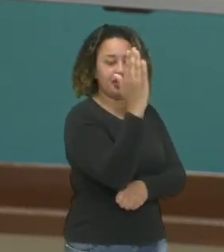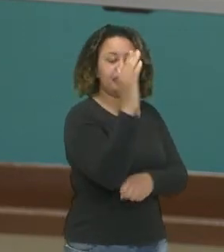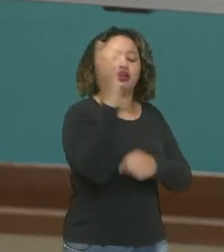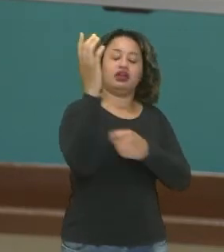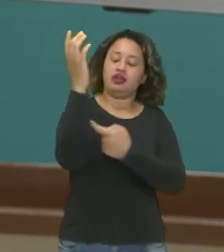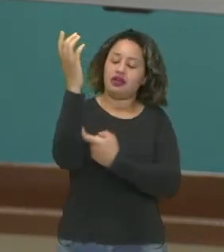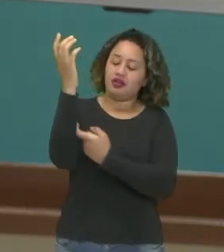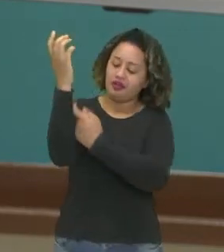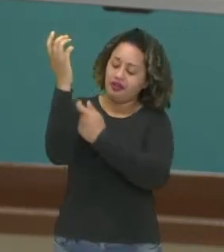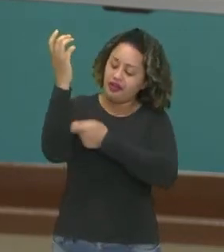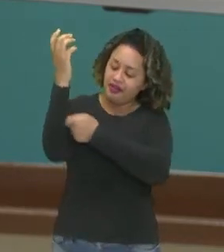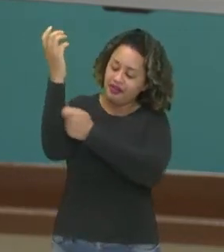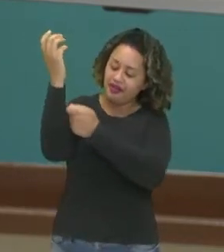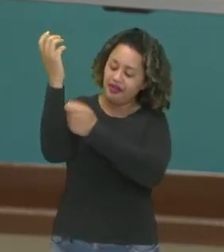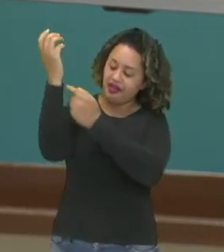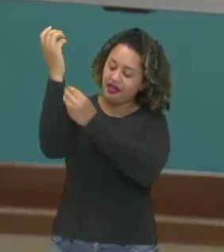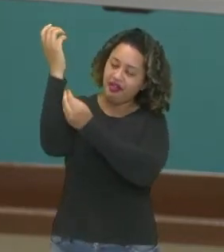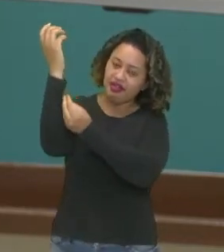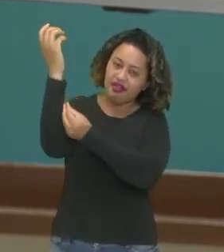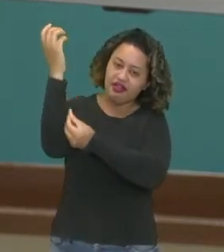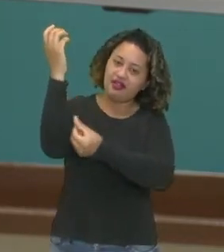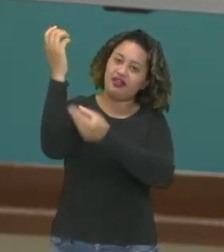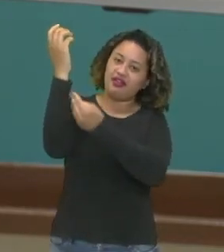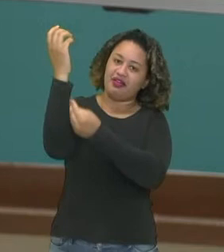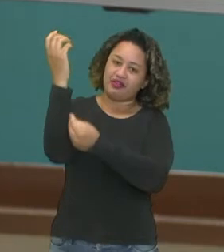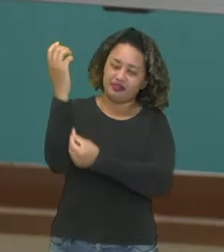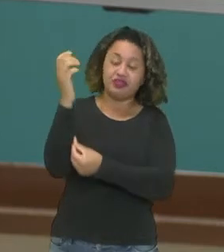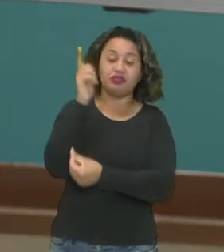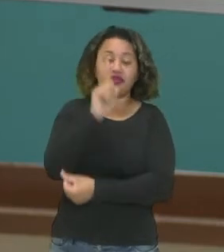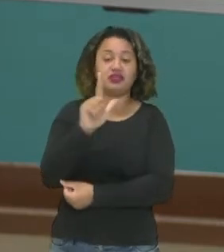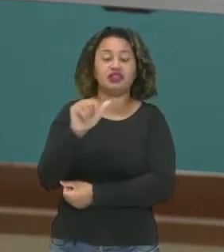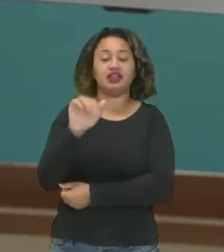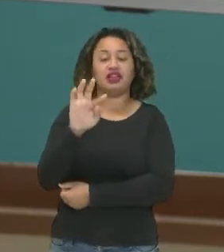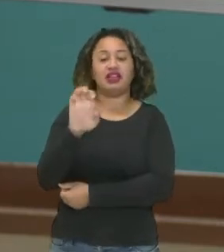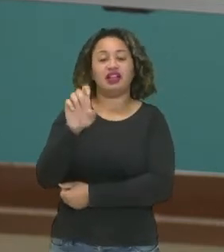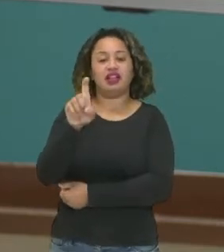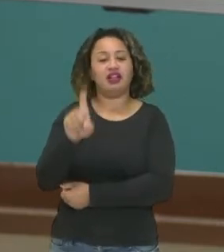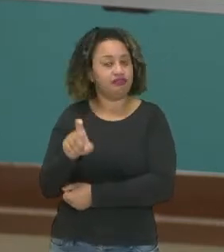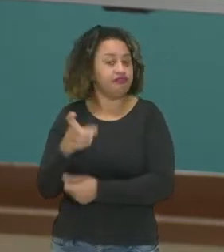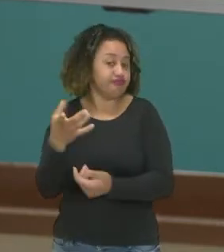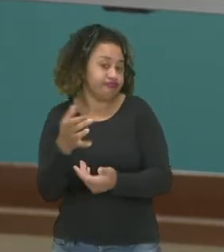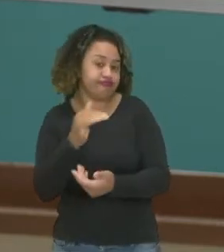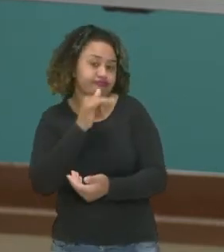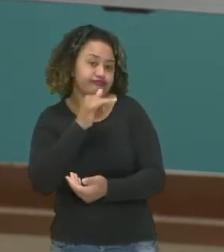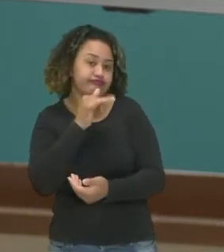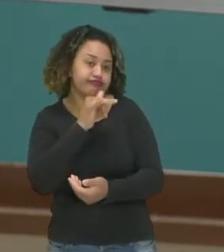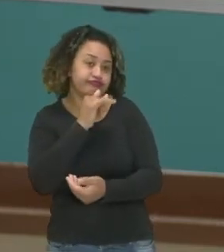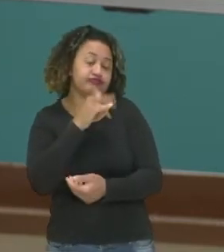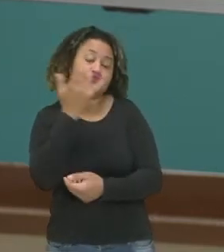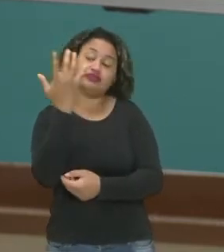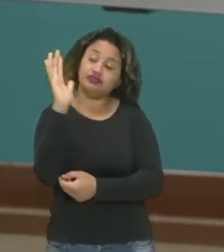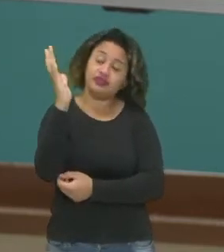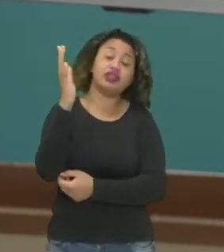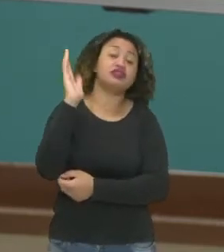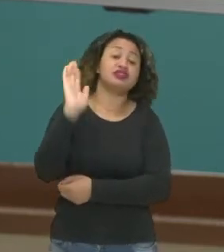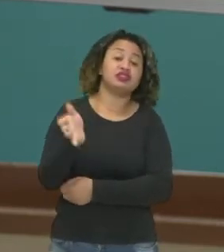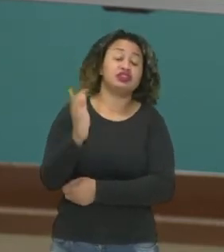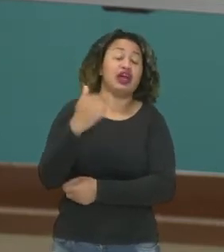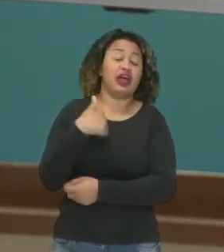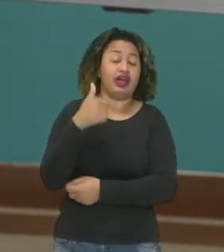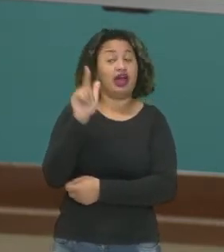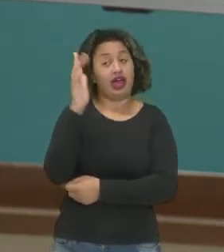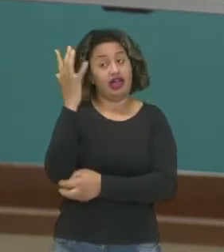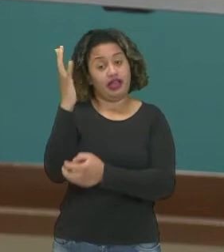látex, por exemplo, na época dos seringais, né, dos seringueiros, ok? Então aí passa a ser um extrativismo